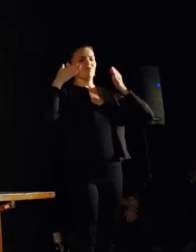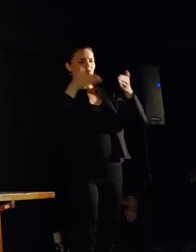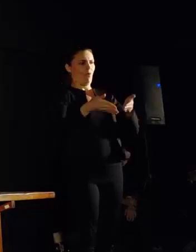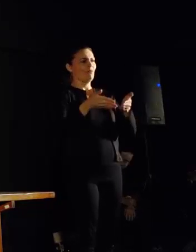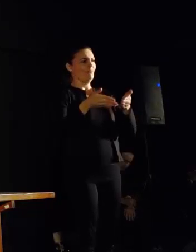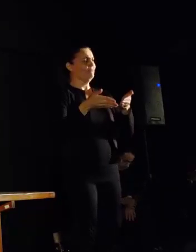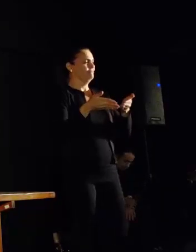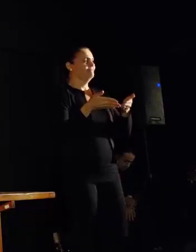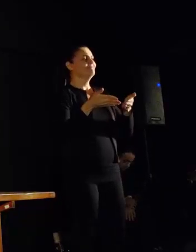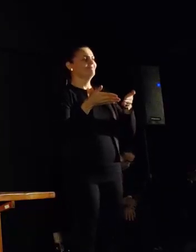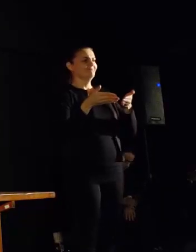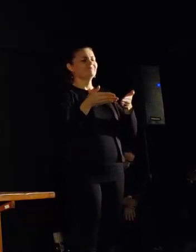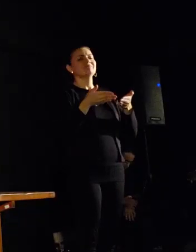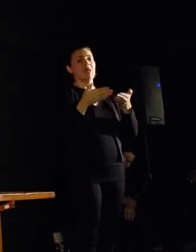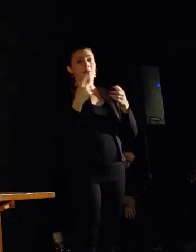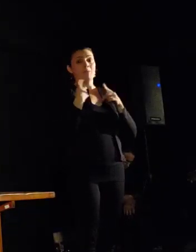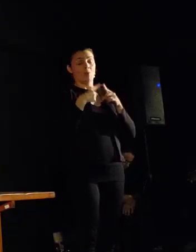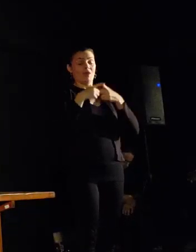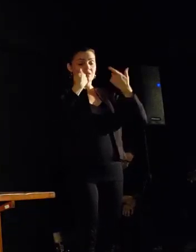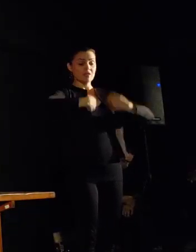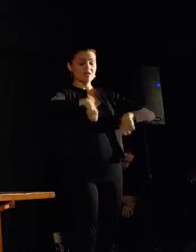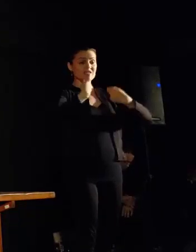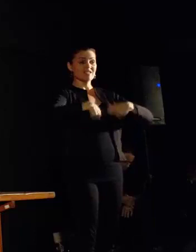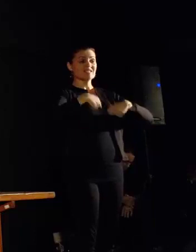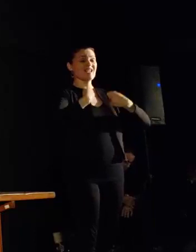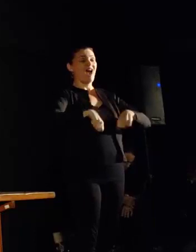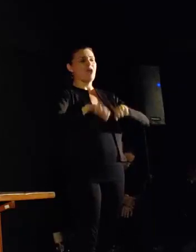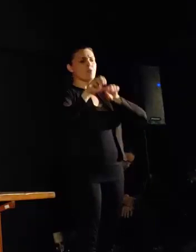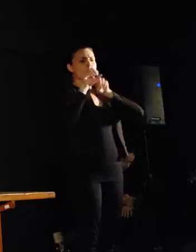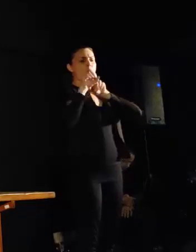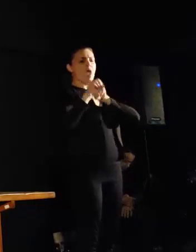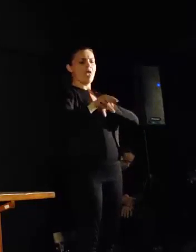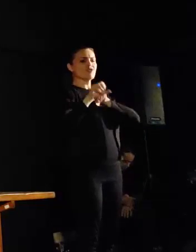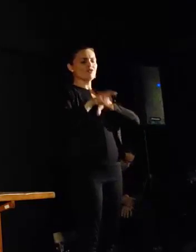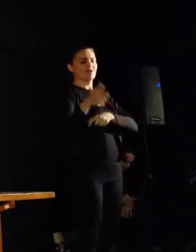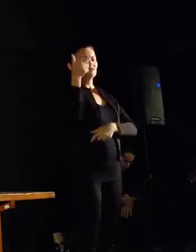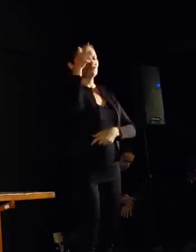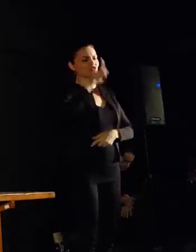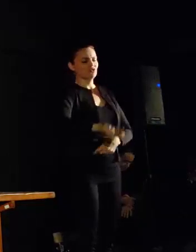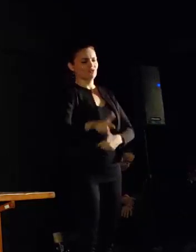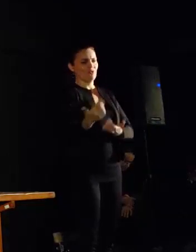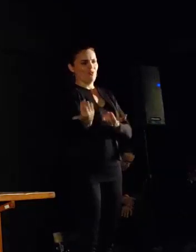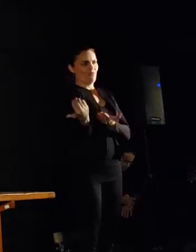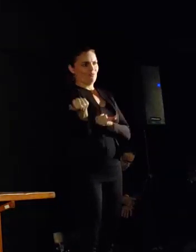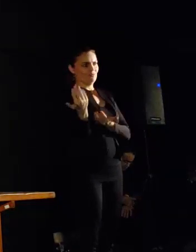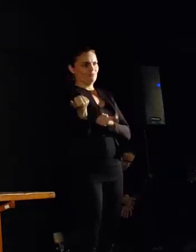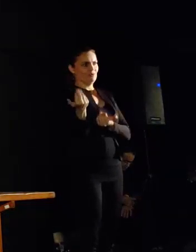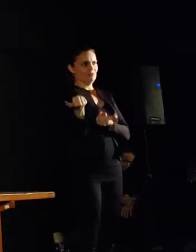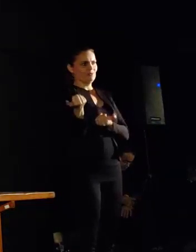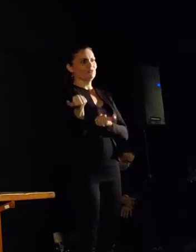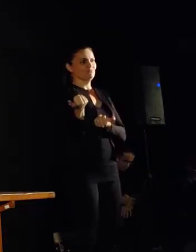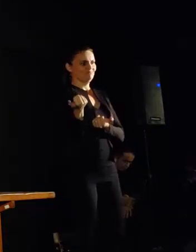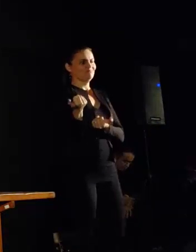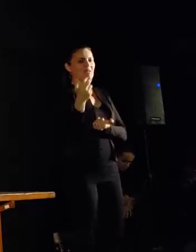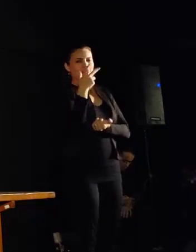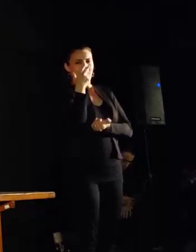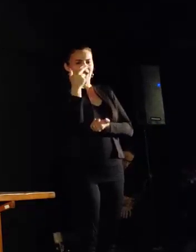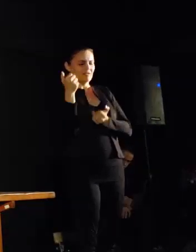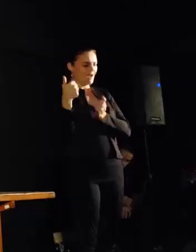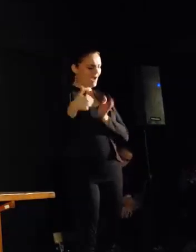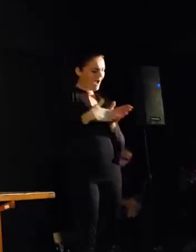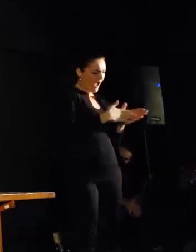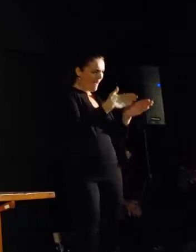os sentidos. É necessário reeducar a juventude, é necessário tirar a juventude do seu caminho